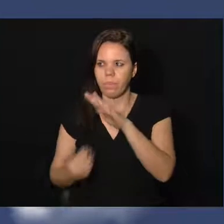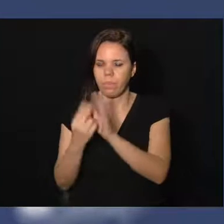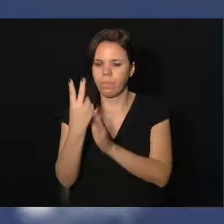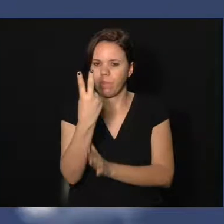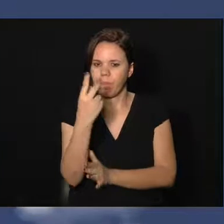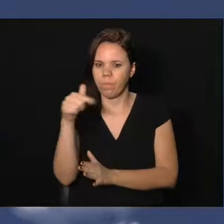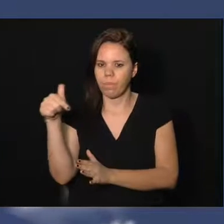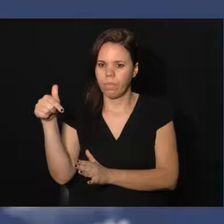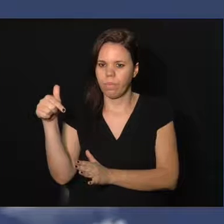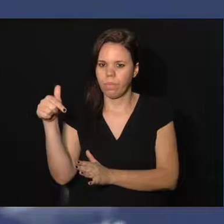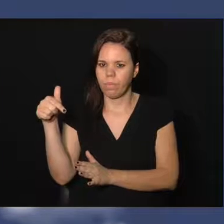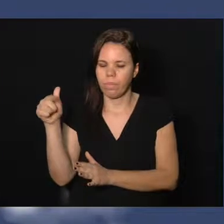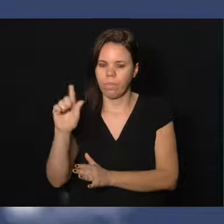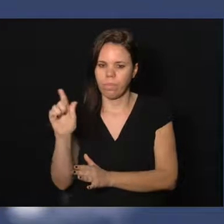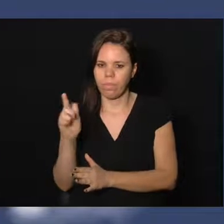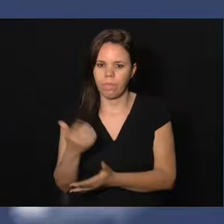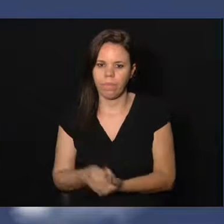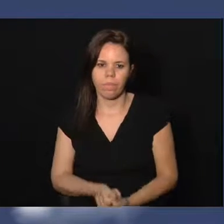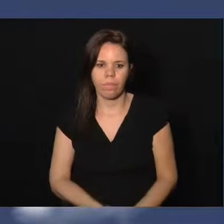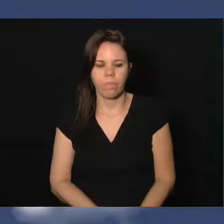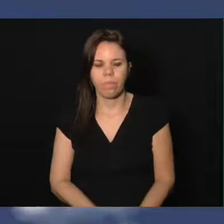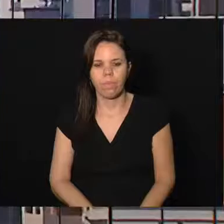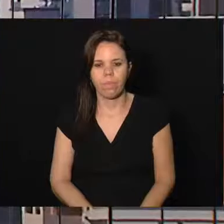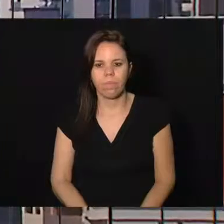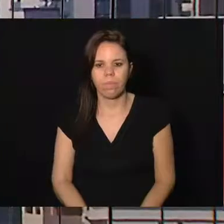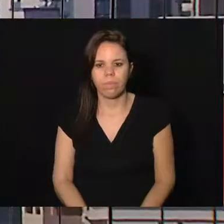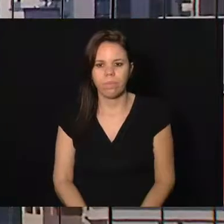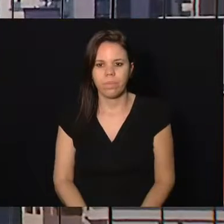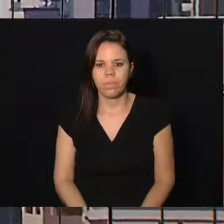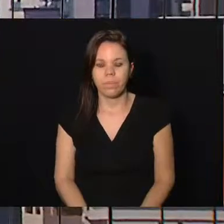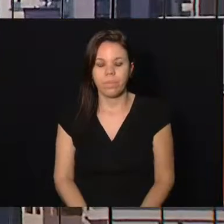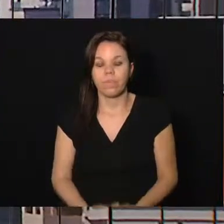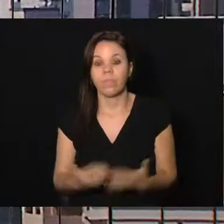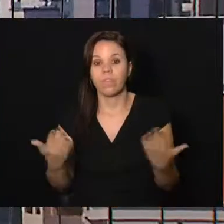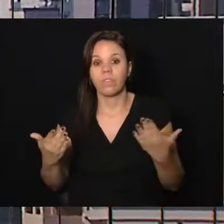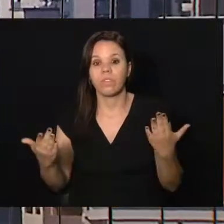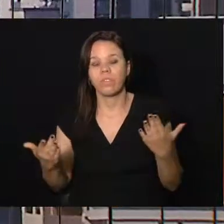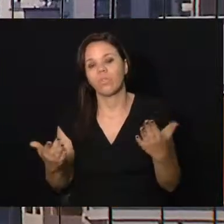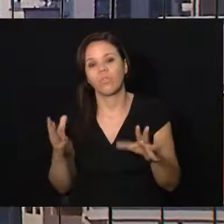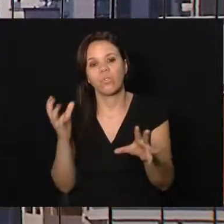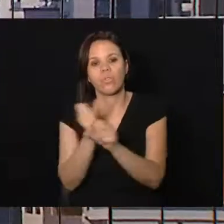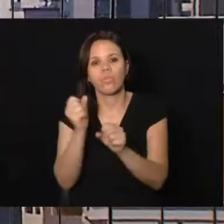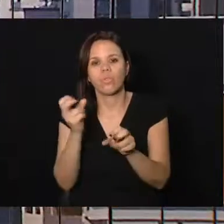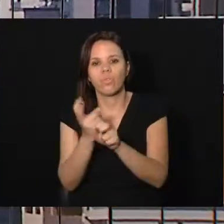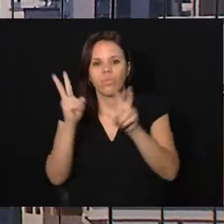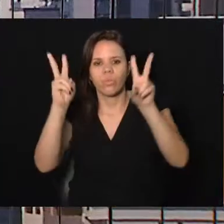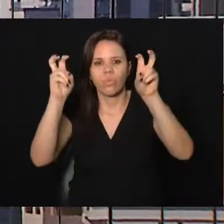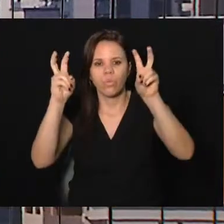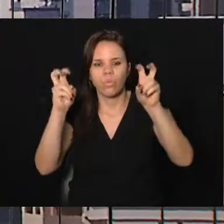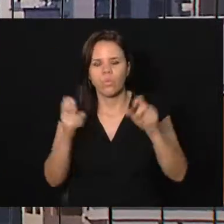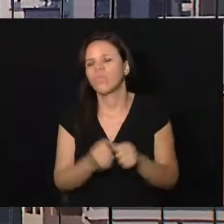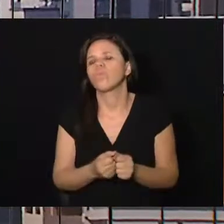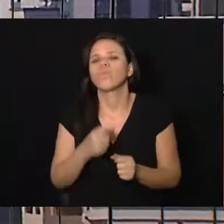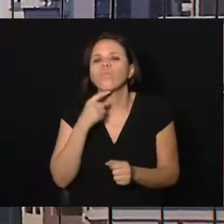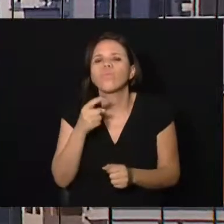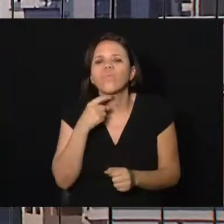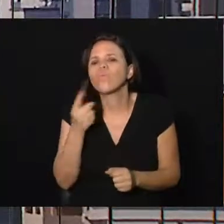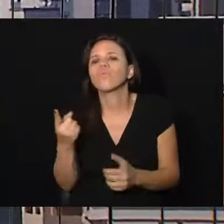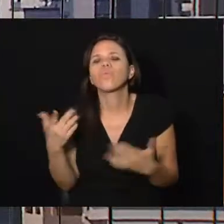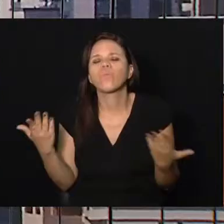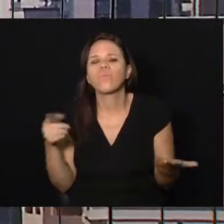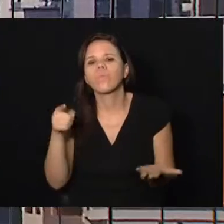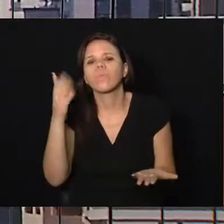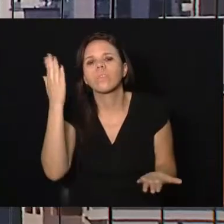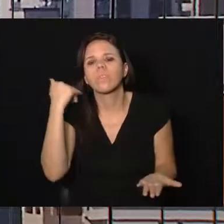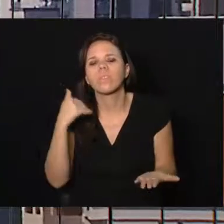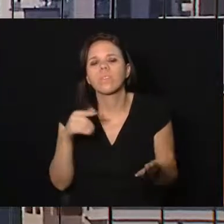máxima pode chegar aos 27. Hoje o quadro Na Ponta do Lápis vai tirar uma dúvida que talvez você